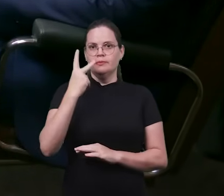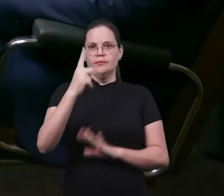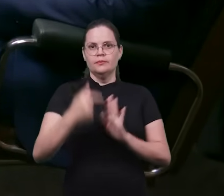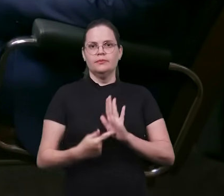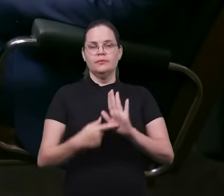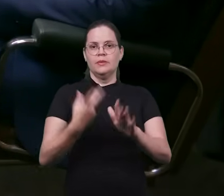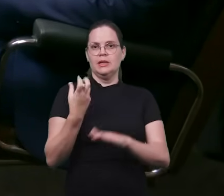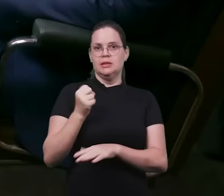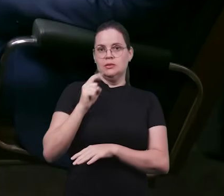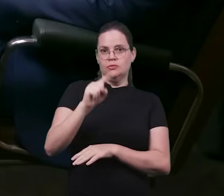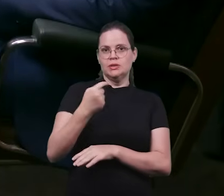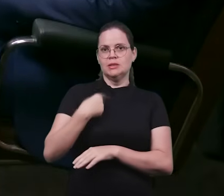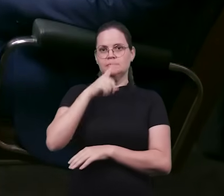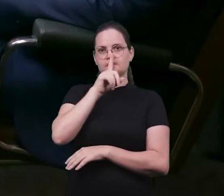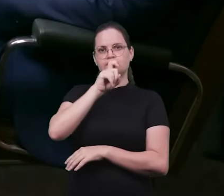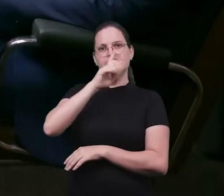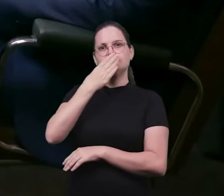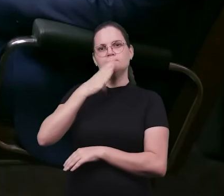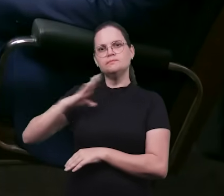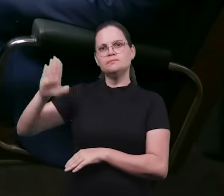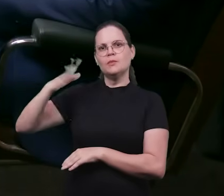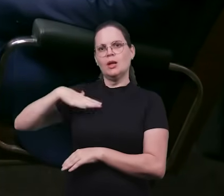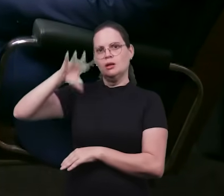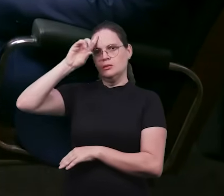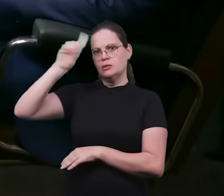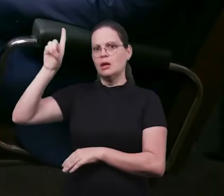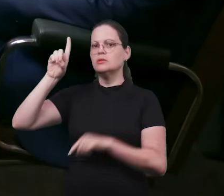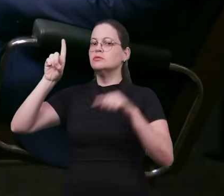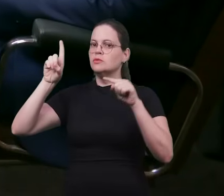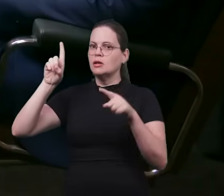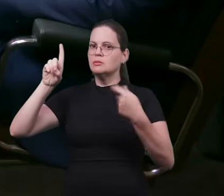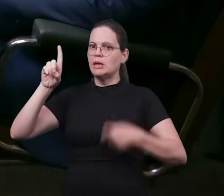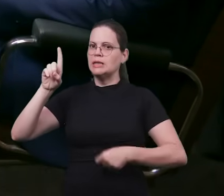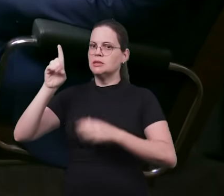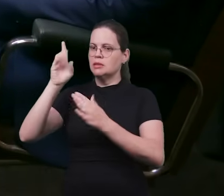fizeres um voto ao Senhor, não tardes